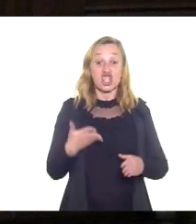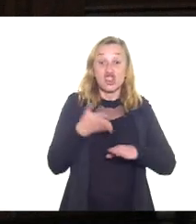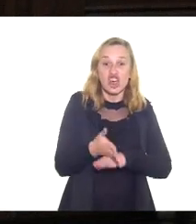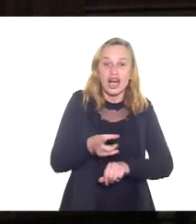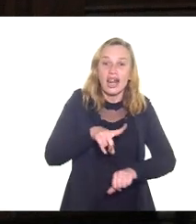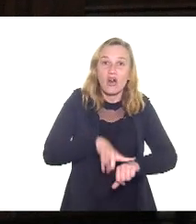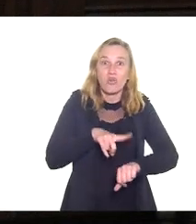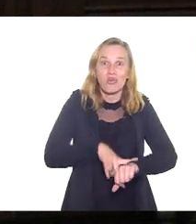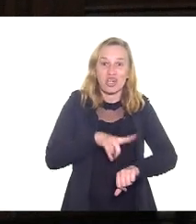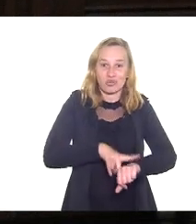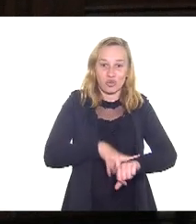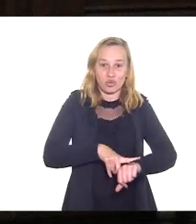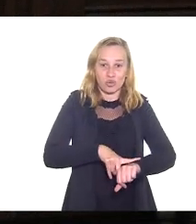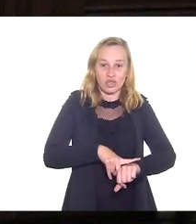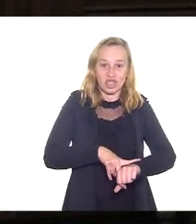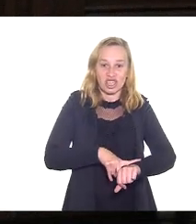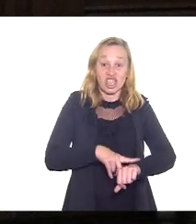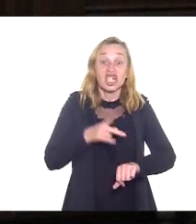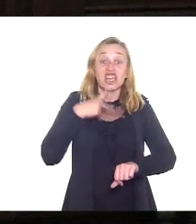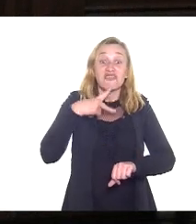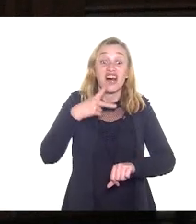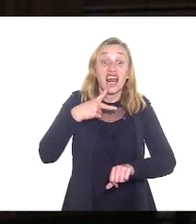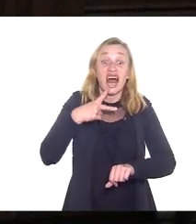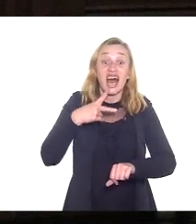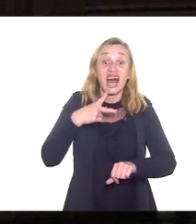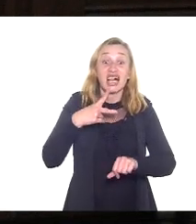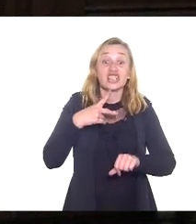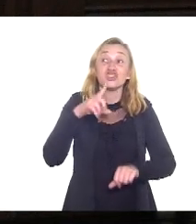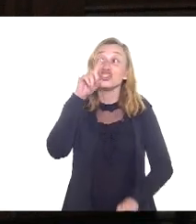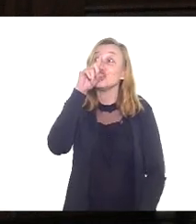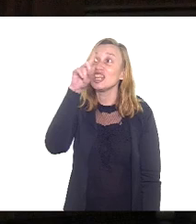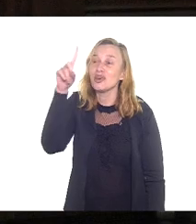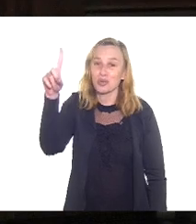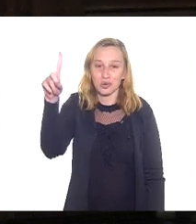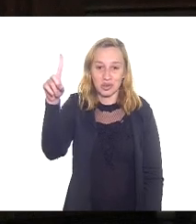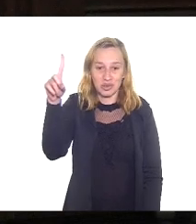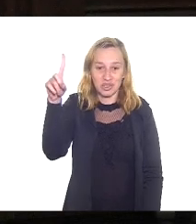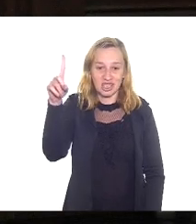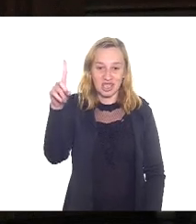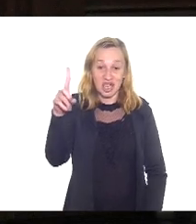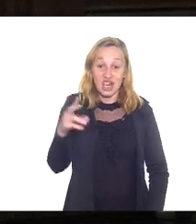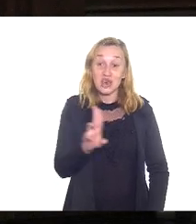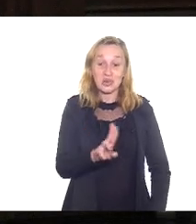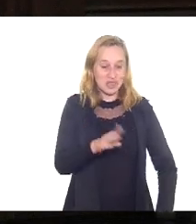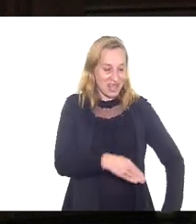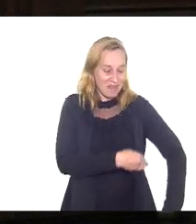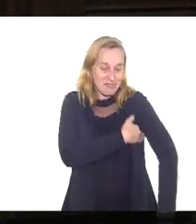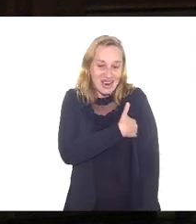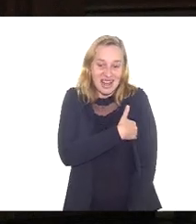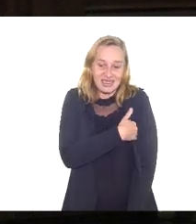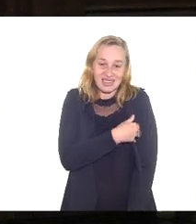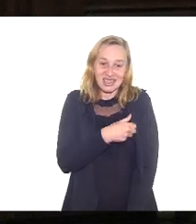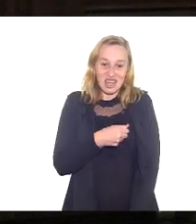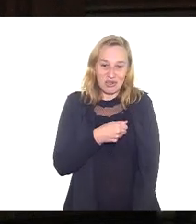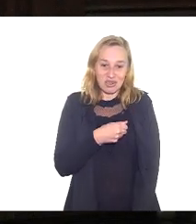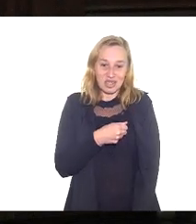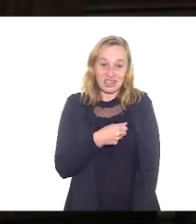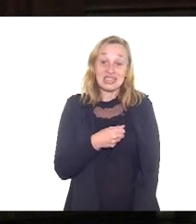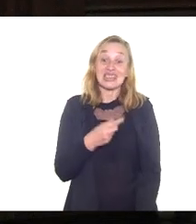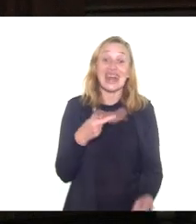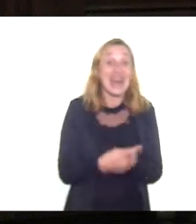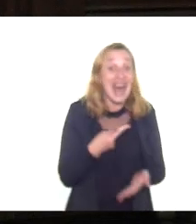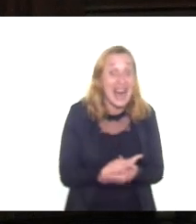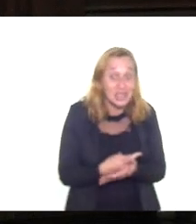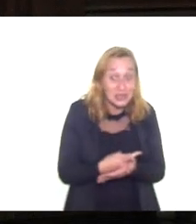chegará o momento em que falar da palavra de Deus e carregar a Bíblia será